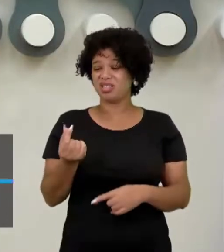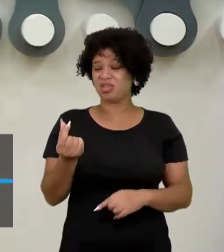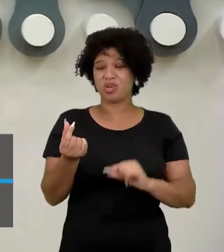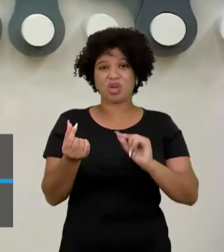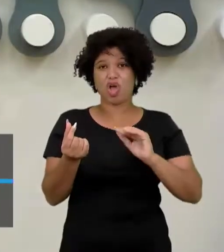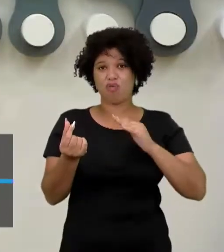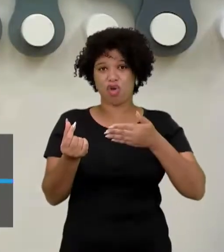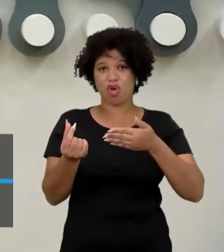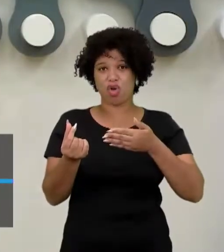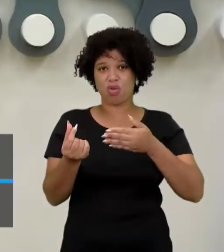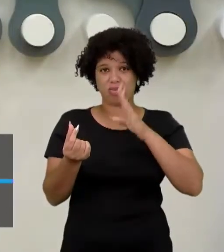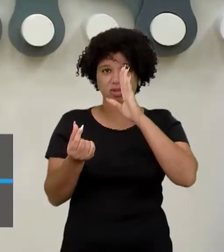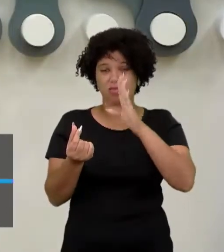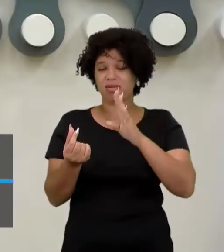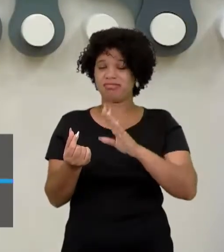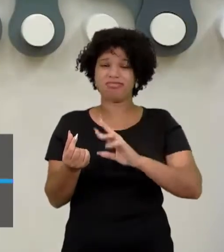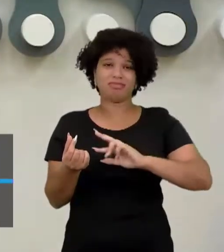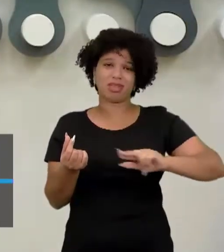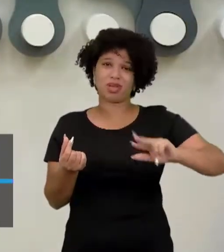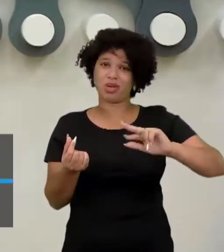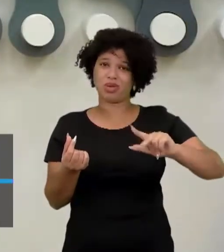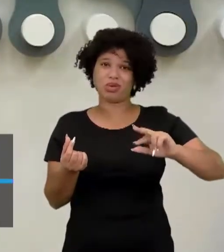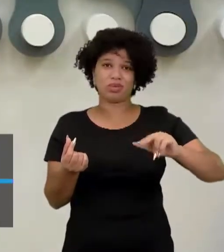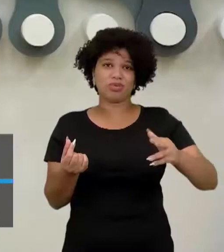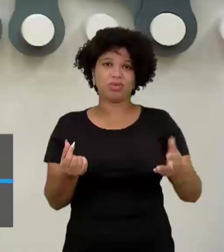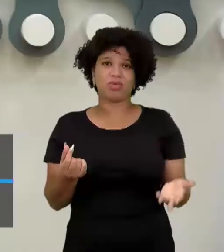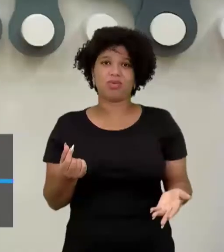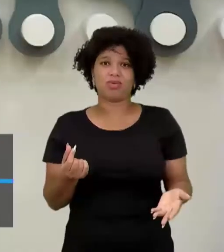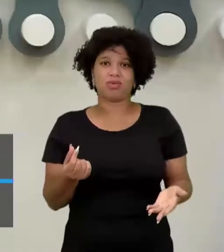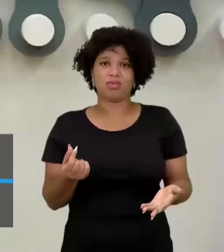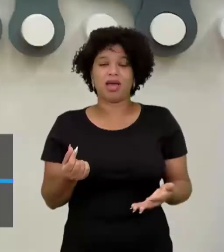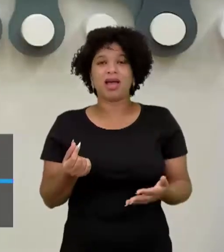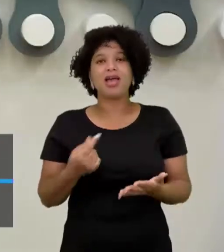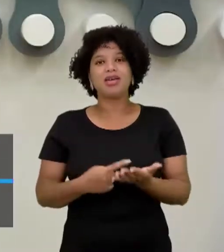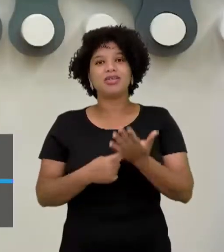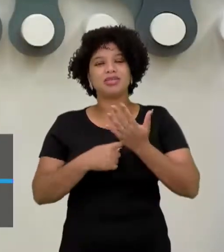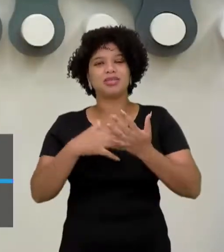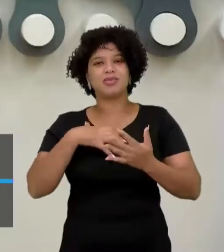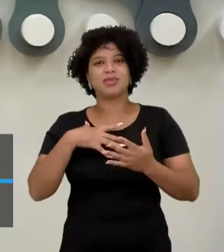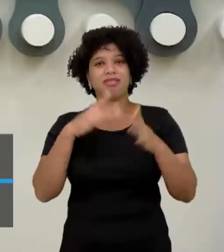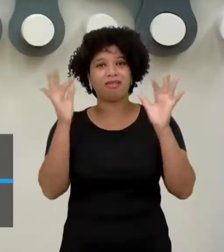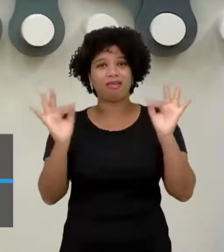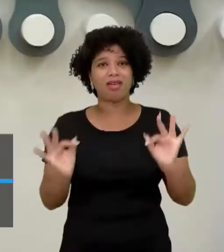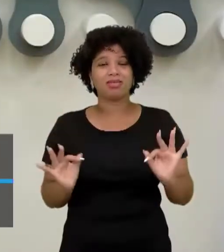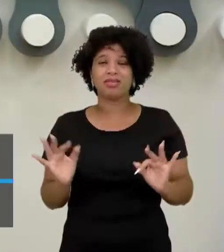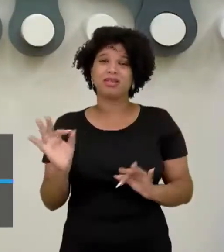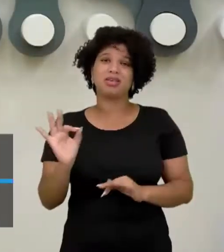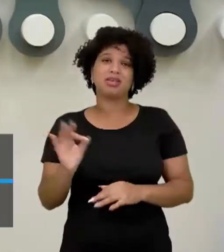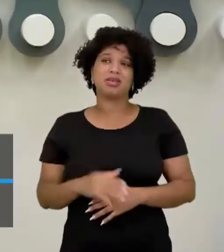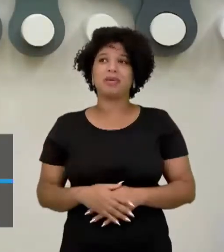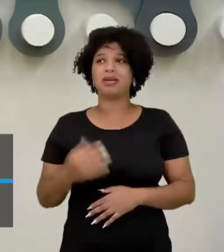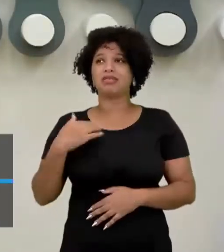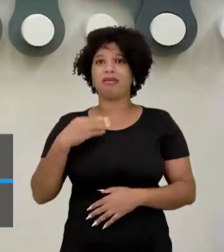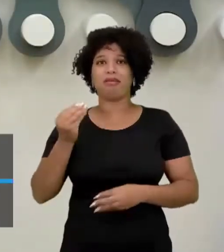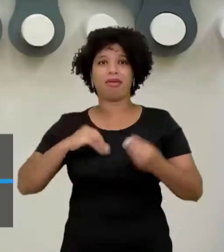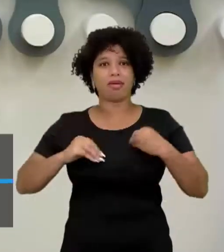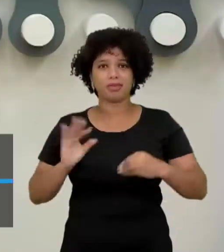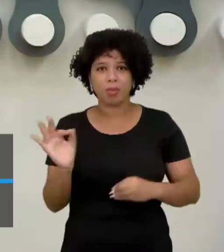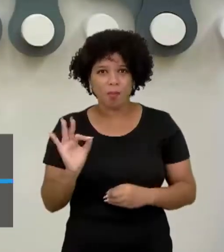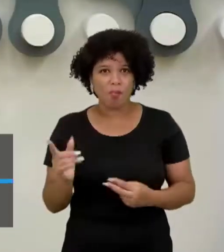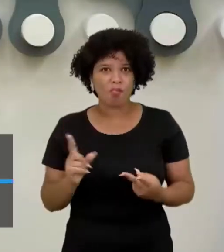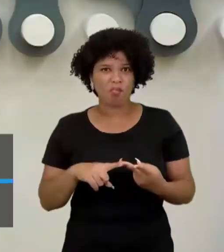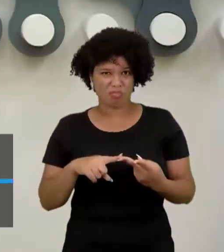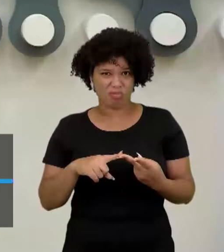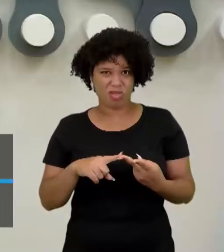não é suficiente. Ele não é o que vai te trazer toda a felicidade. Não é assim, eu tenho dinheiro, eu não vou ter depressão, eu não vou estar infeliz com a